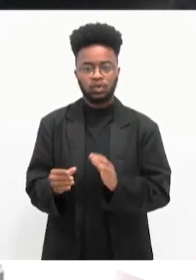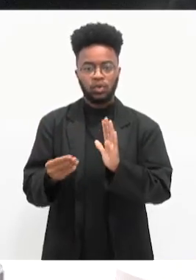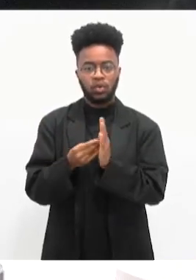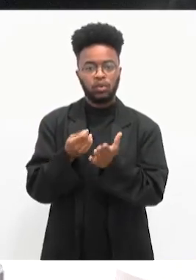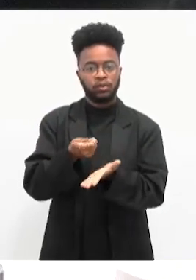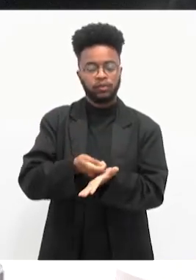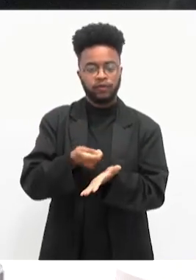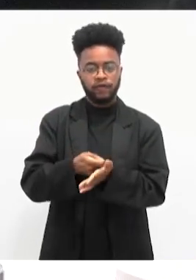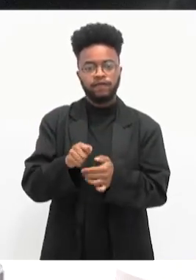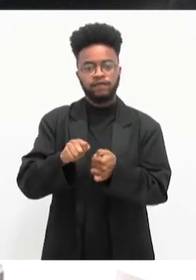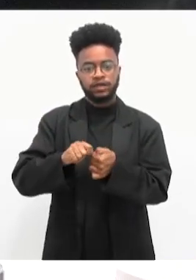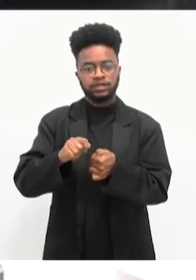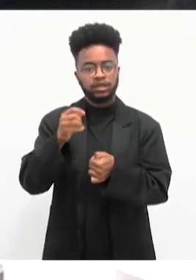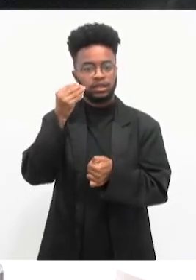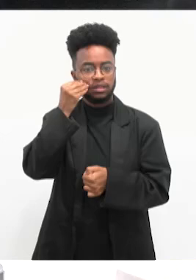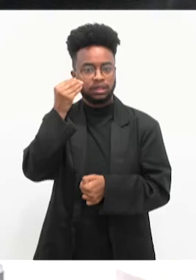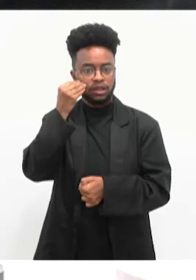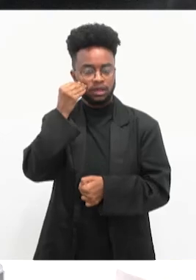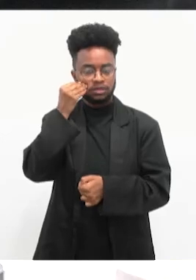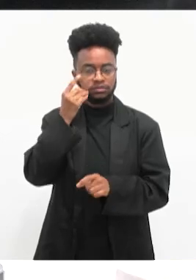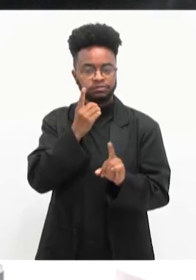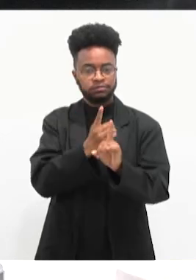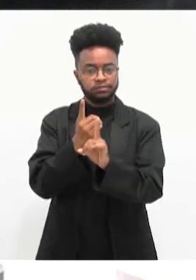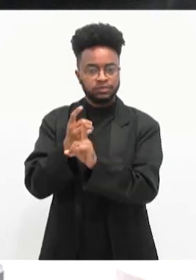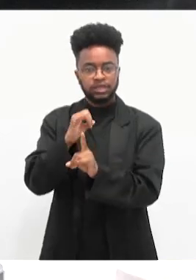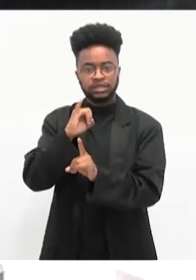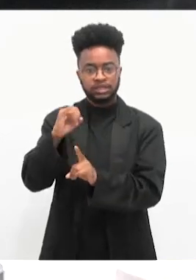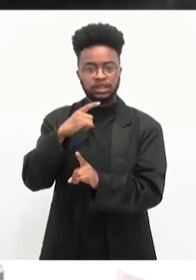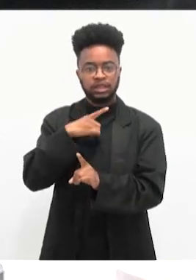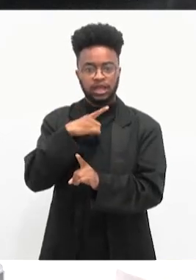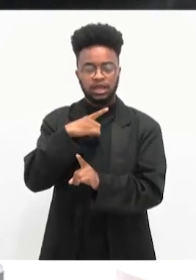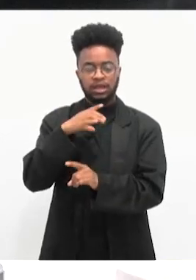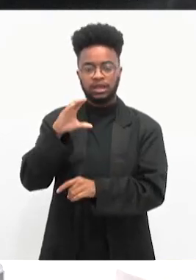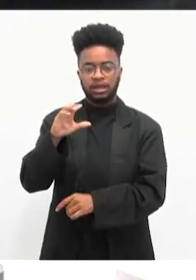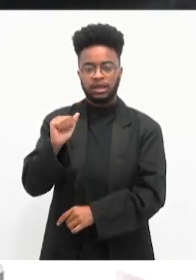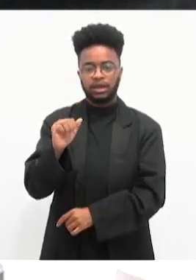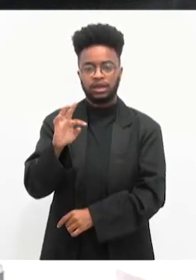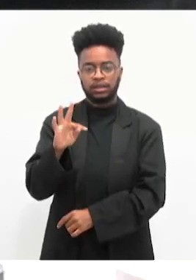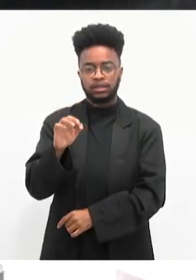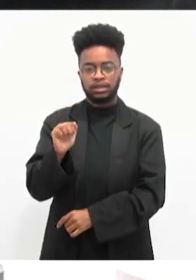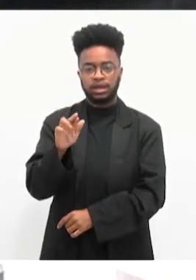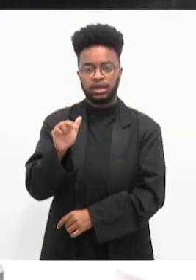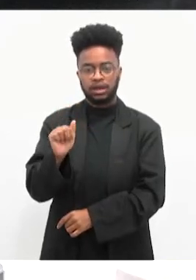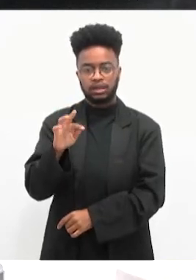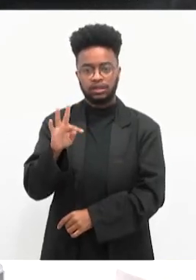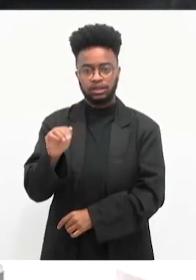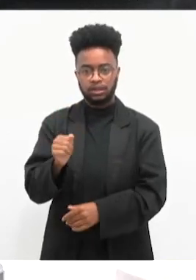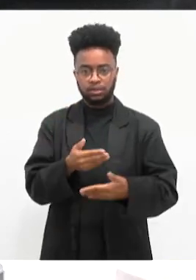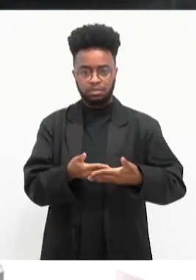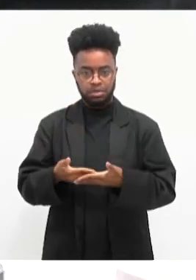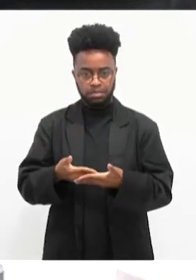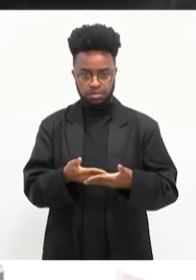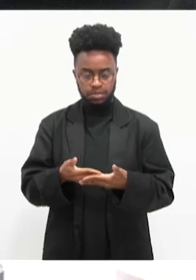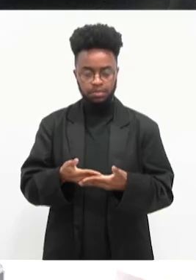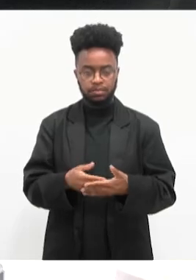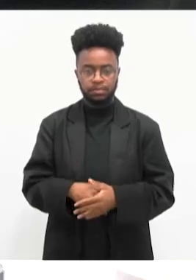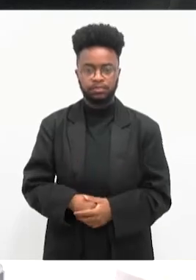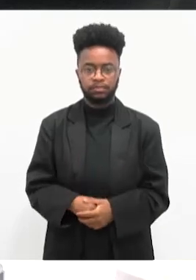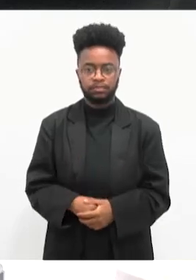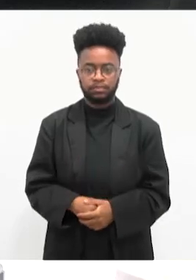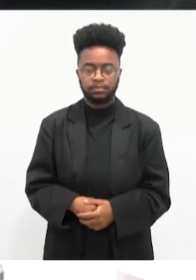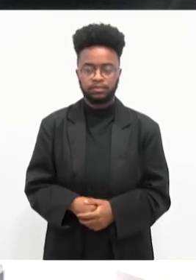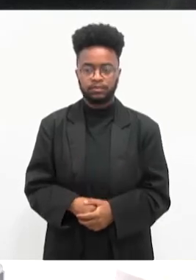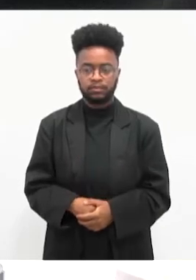obrigatoriedade da realização de exame de identificação de catarata congênita nos recém-nascidos. E